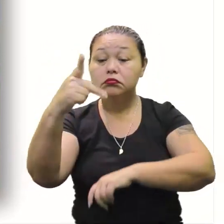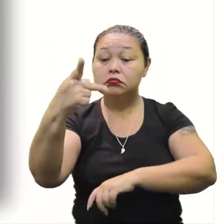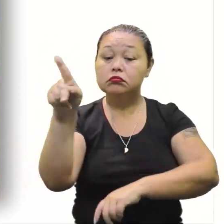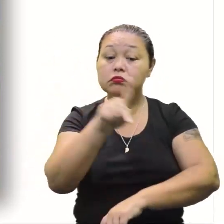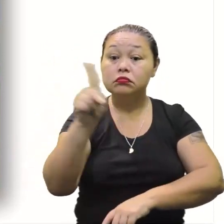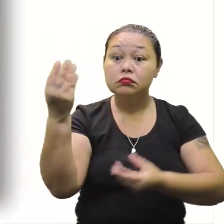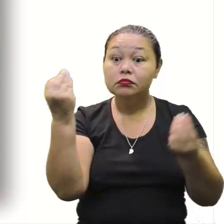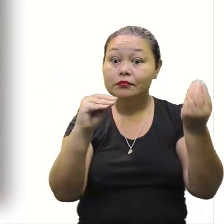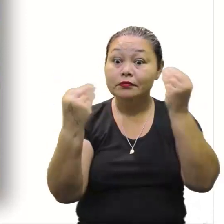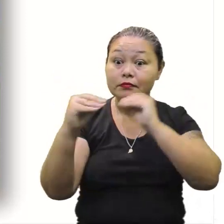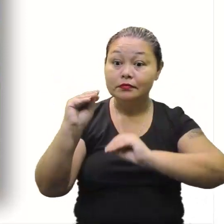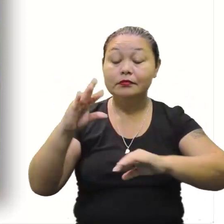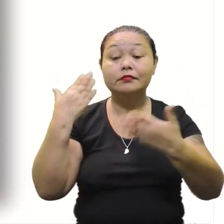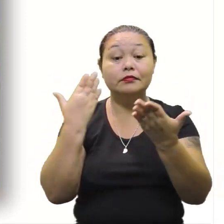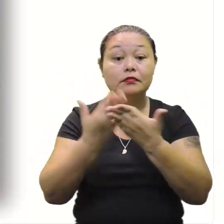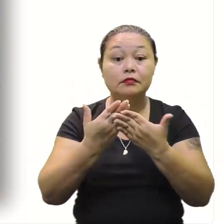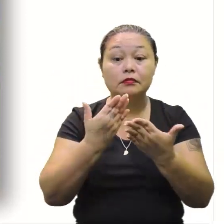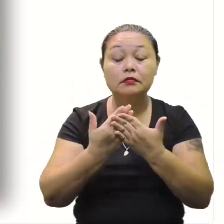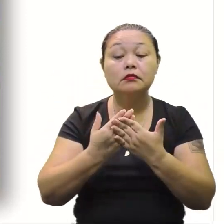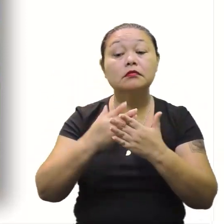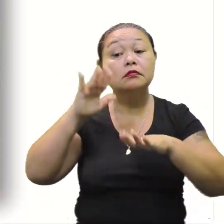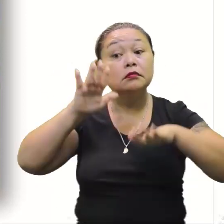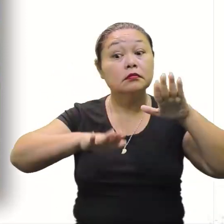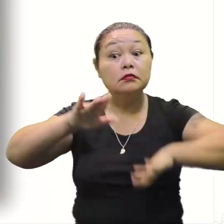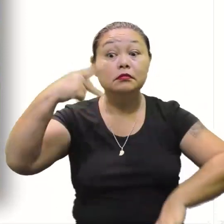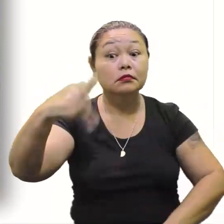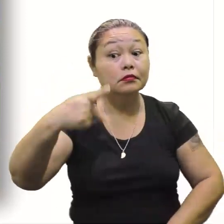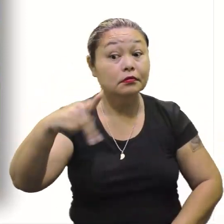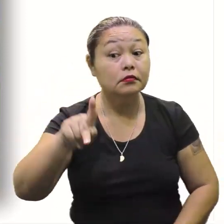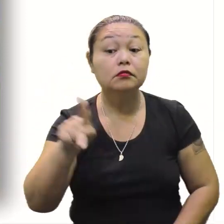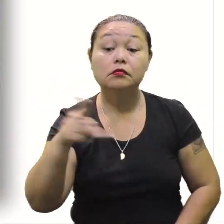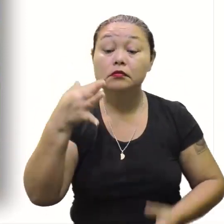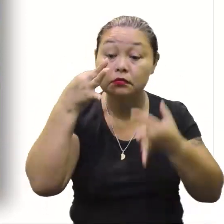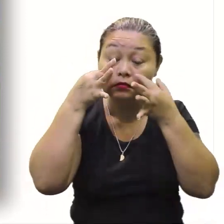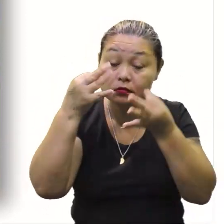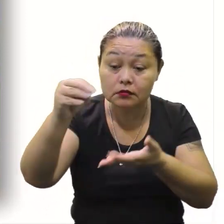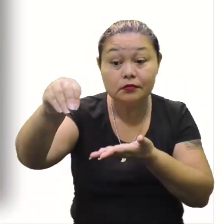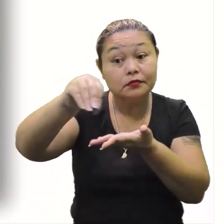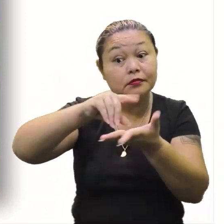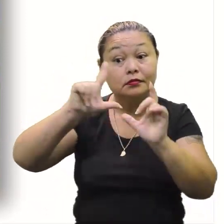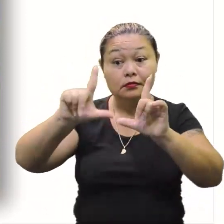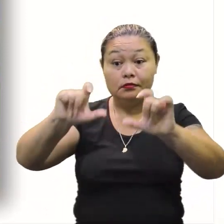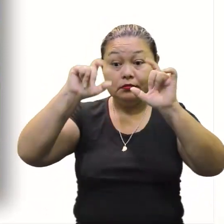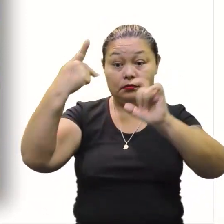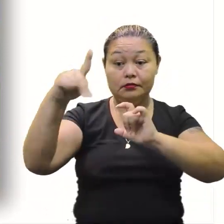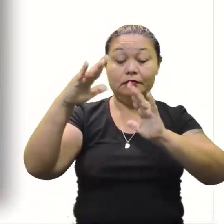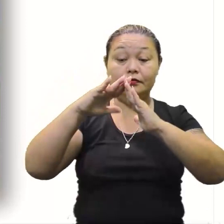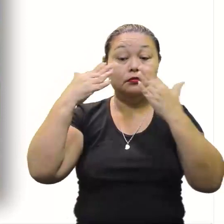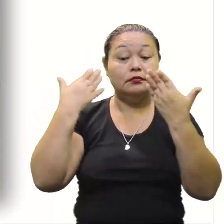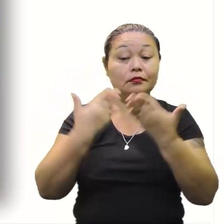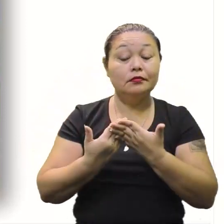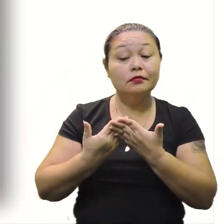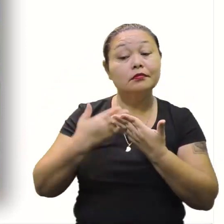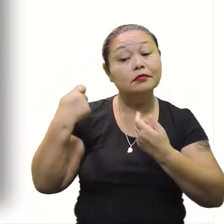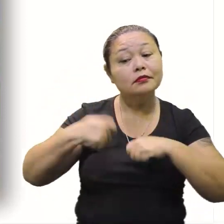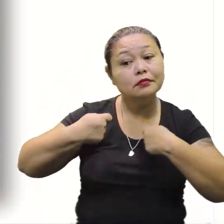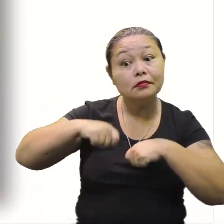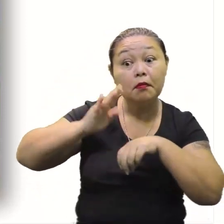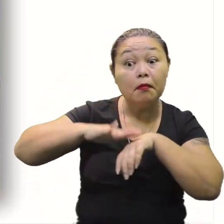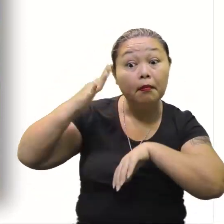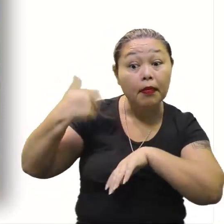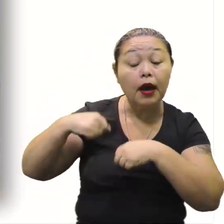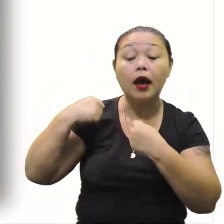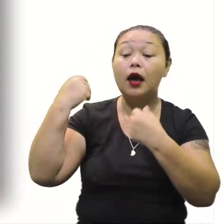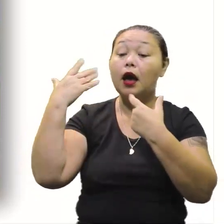gente vai inserindo nas aulas, tá? Então, depende do professor presencial nos enviar aí a foto da escola. Estamos precisando de mais